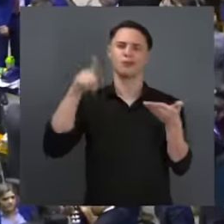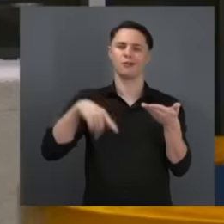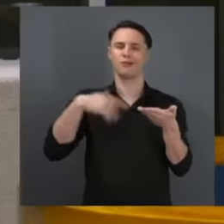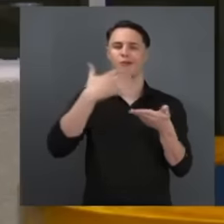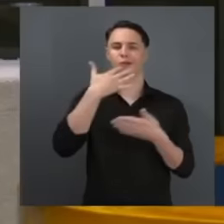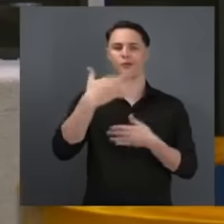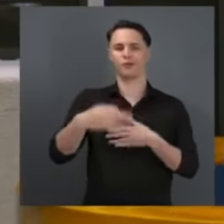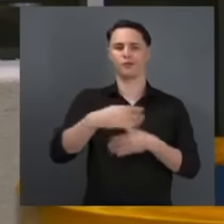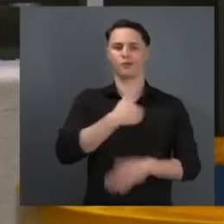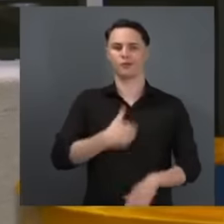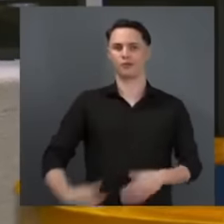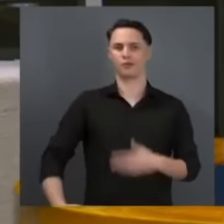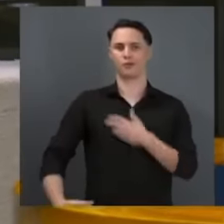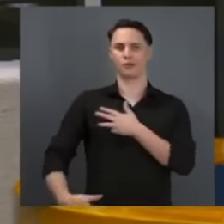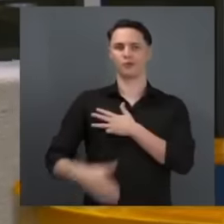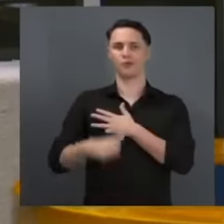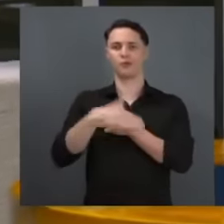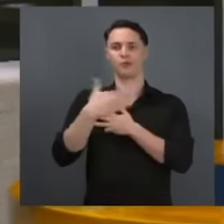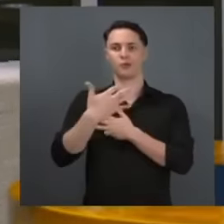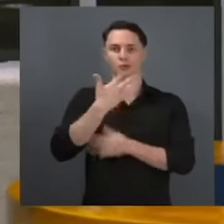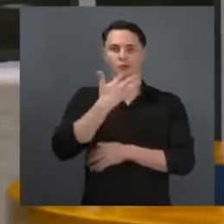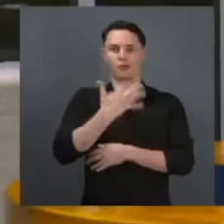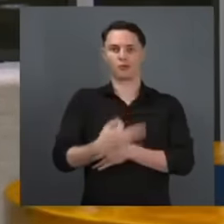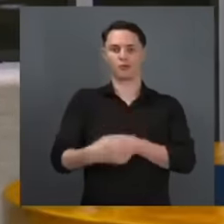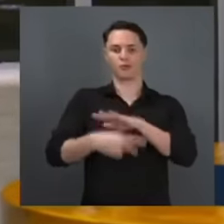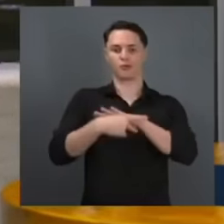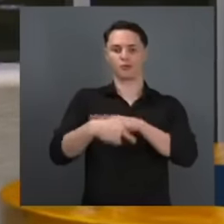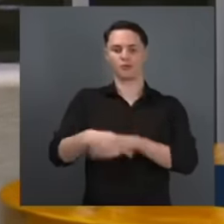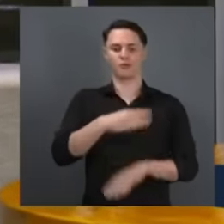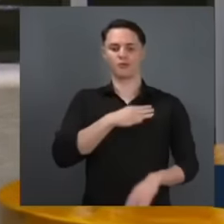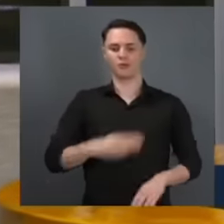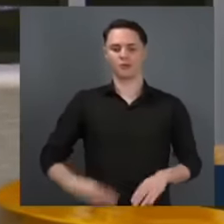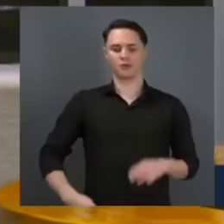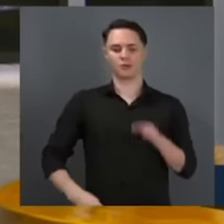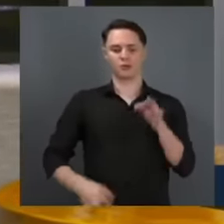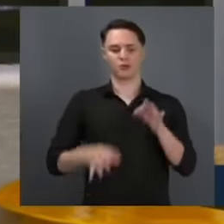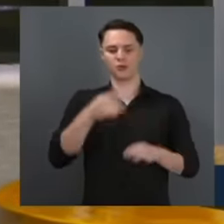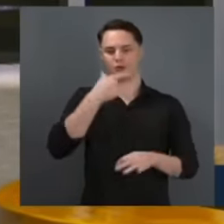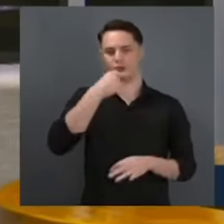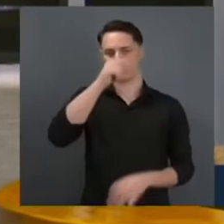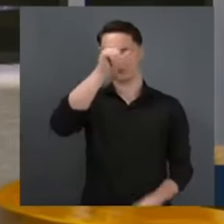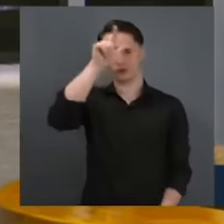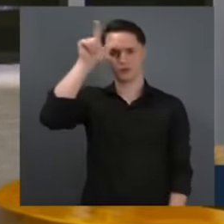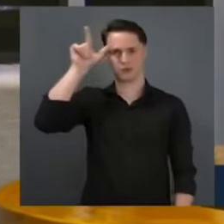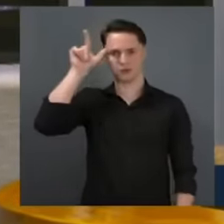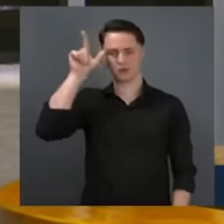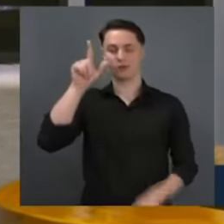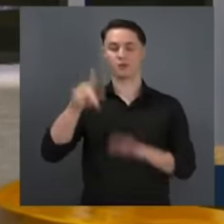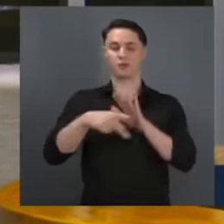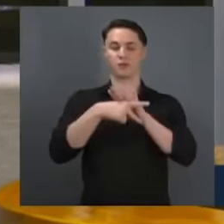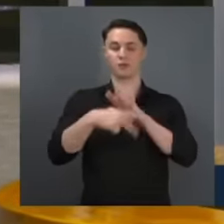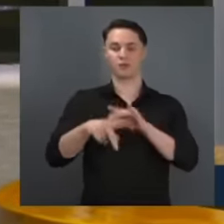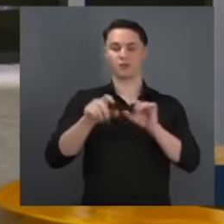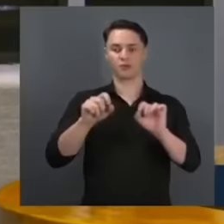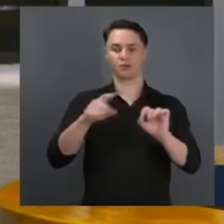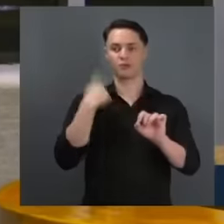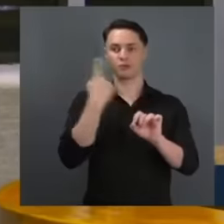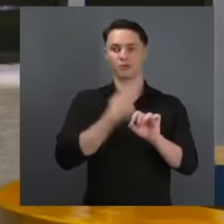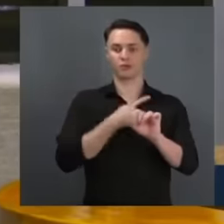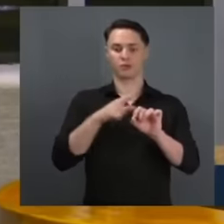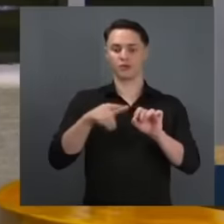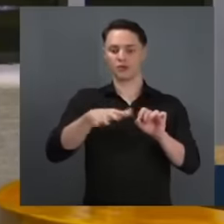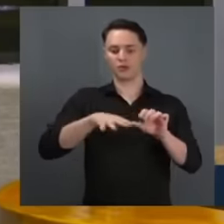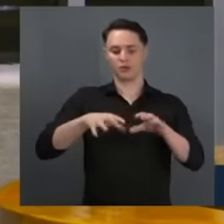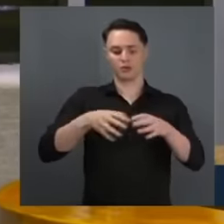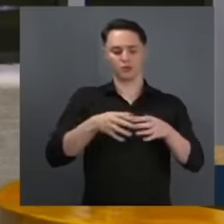do governo Lula, qual que é o posicionamento do ministro da Justiça Lewandowski em relação às nossas forças